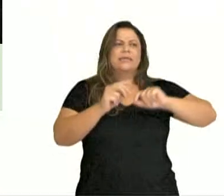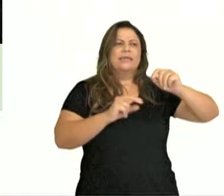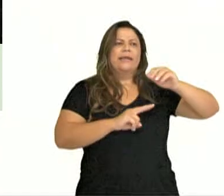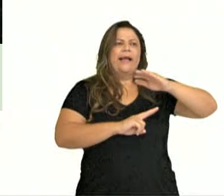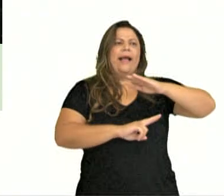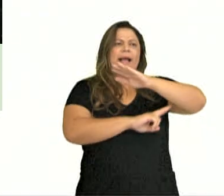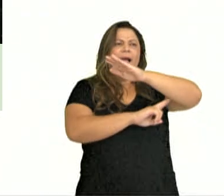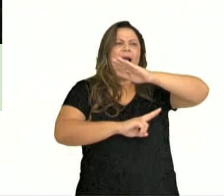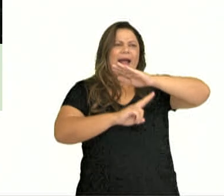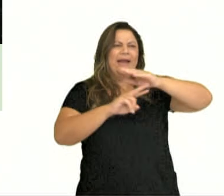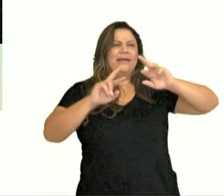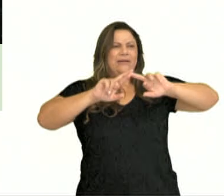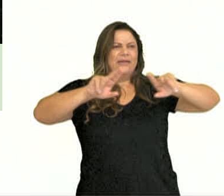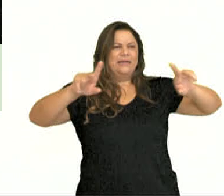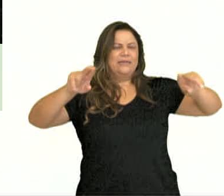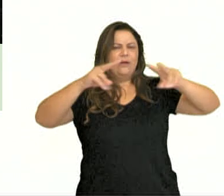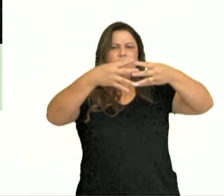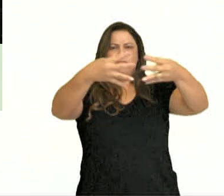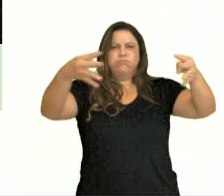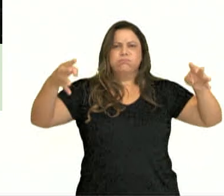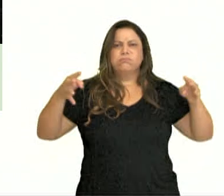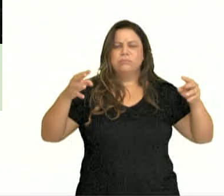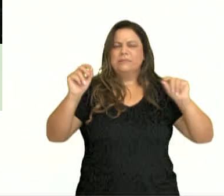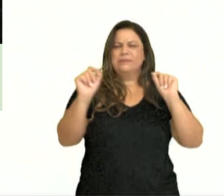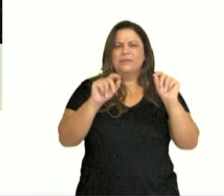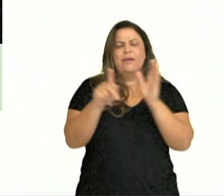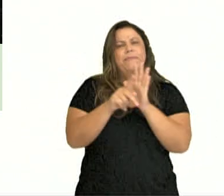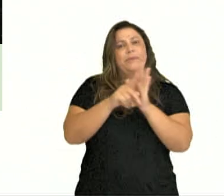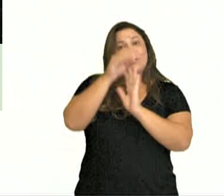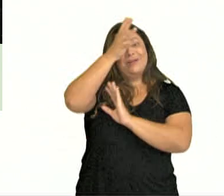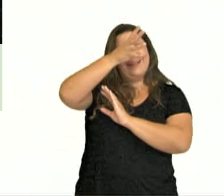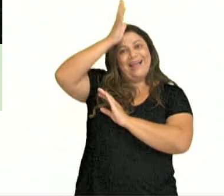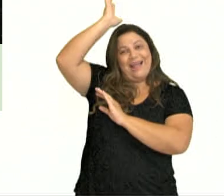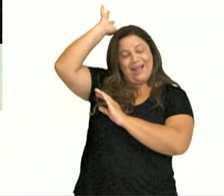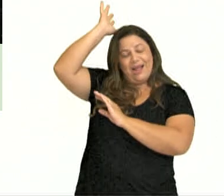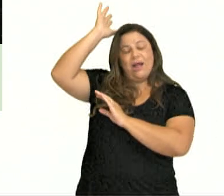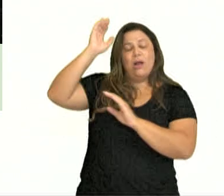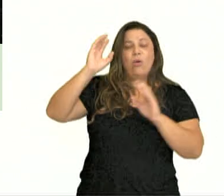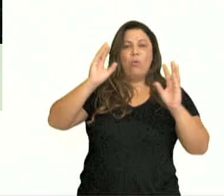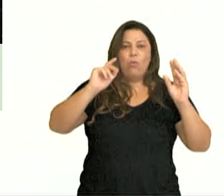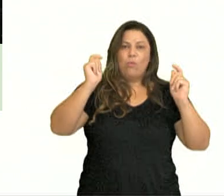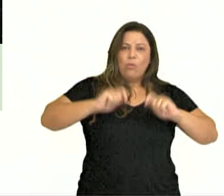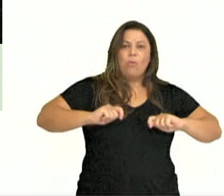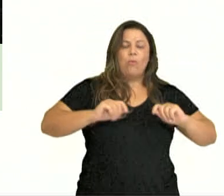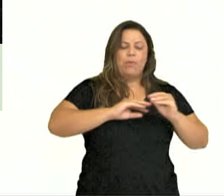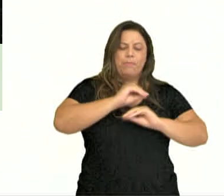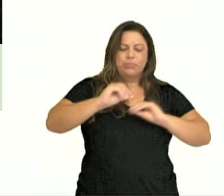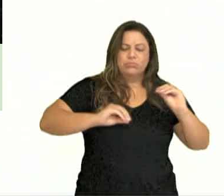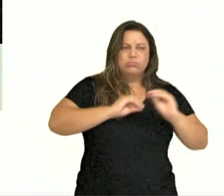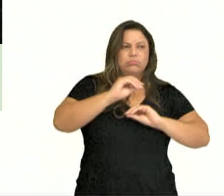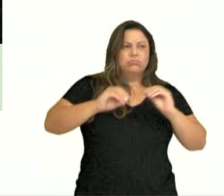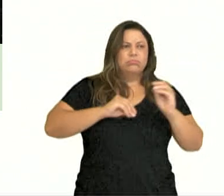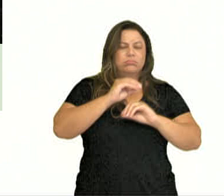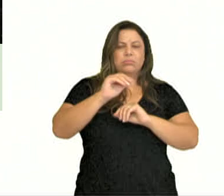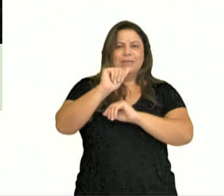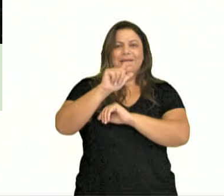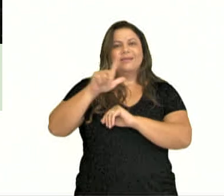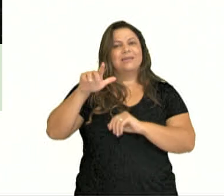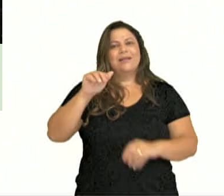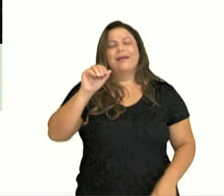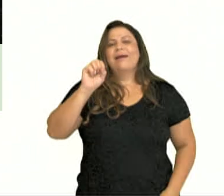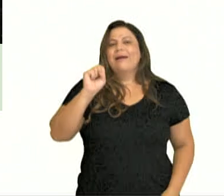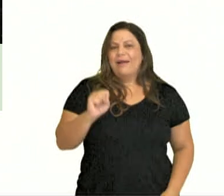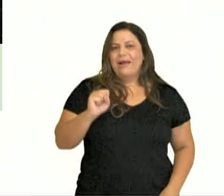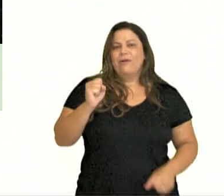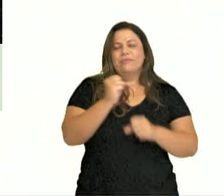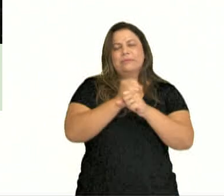aqui, o aqueduto da Roma, foi feito a partir da terra de diatomáceas, resquícios dessas algas que viveram lá no